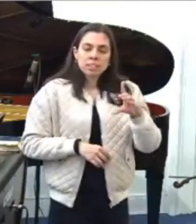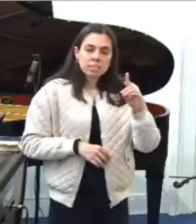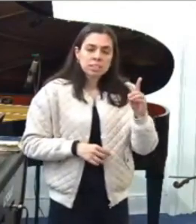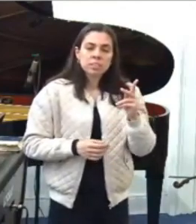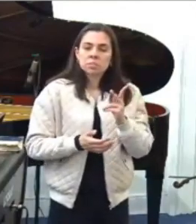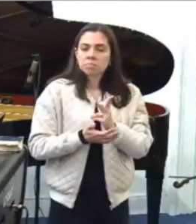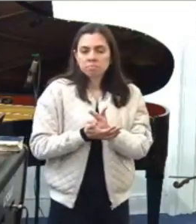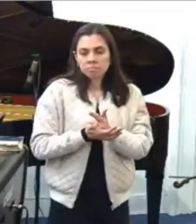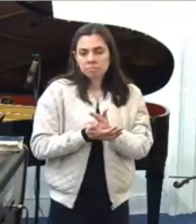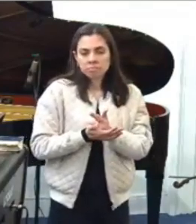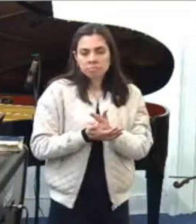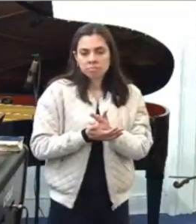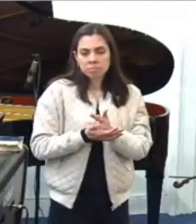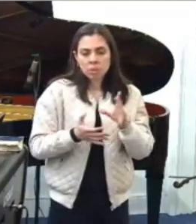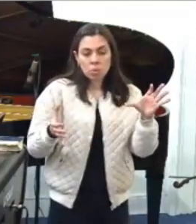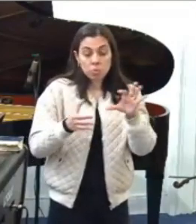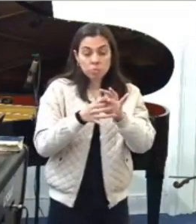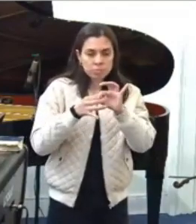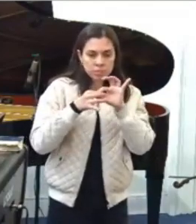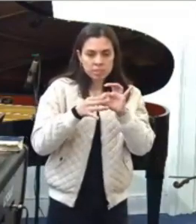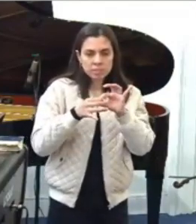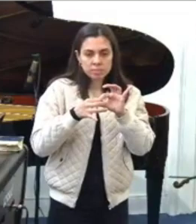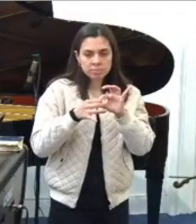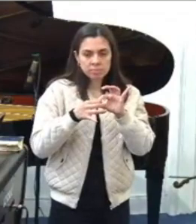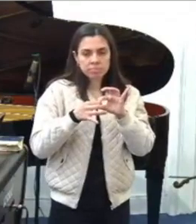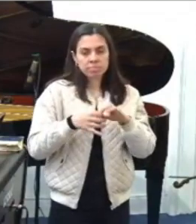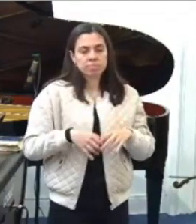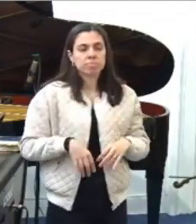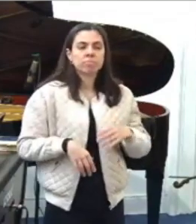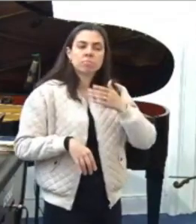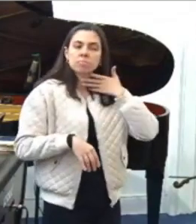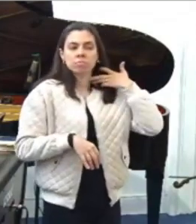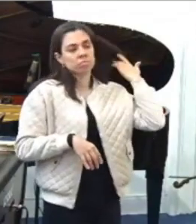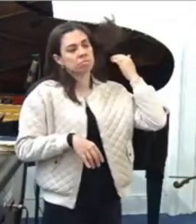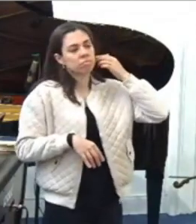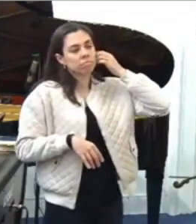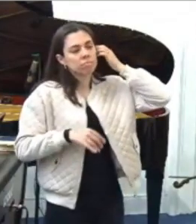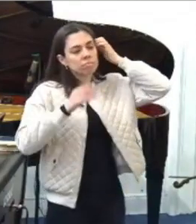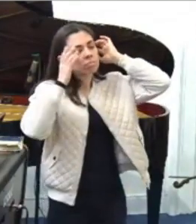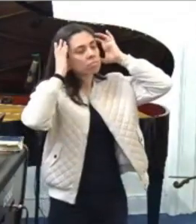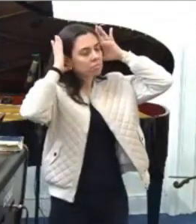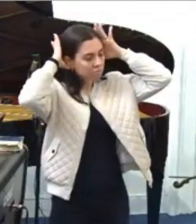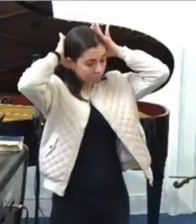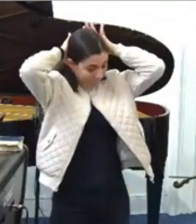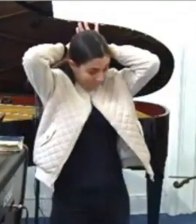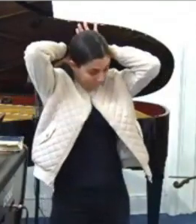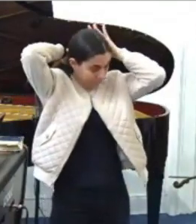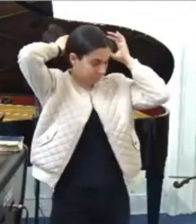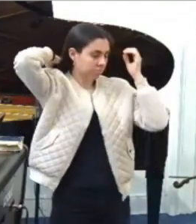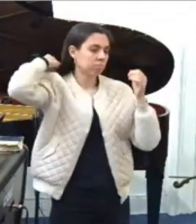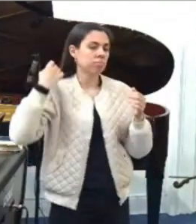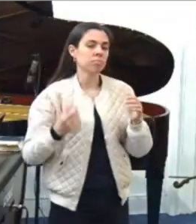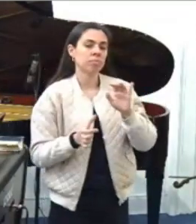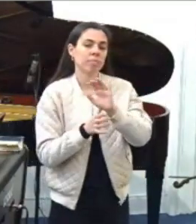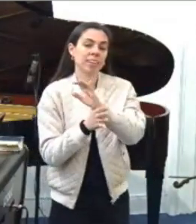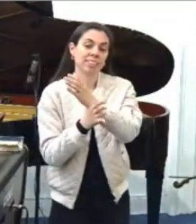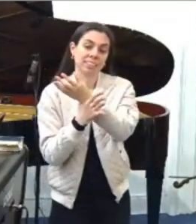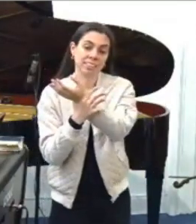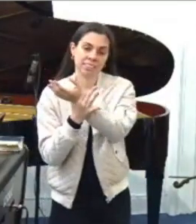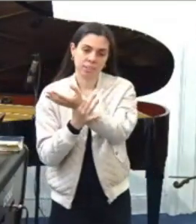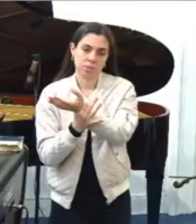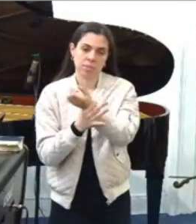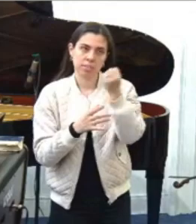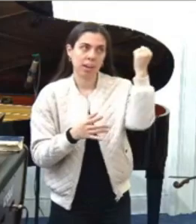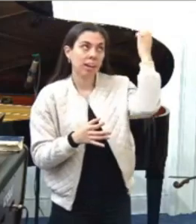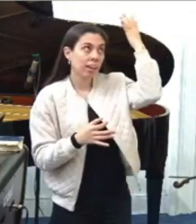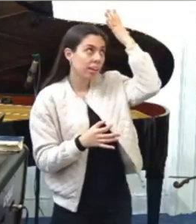Deus. E a disposição por ver outras pessoas seguras da mesma forma, debaixo da